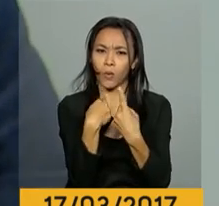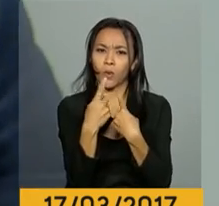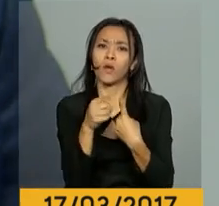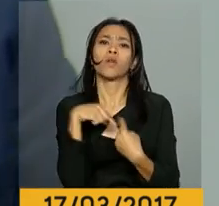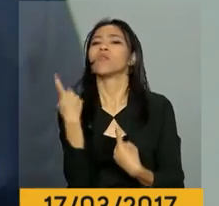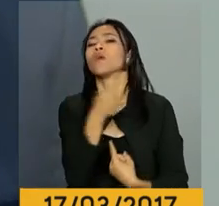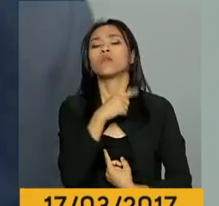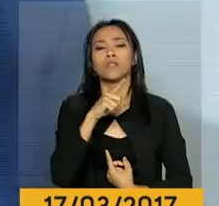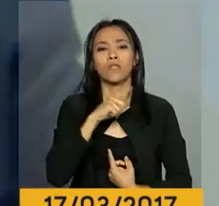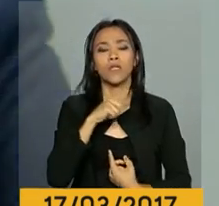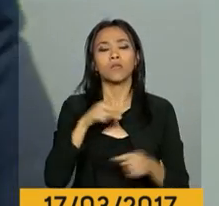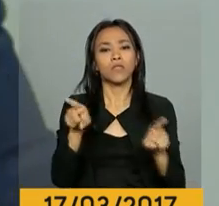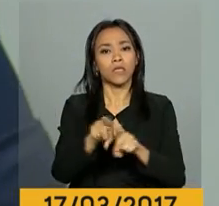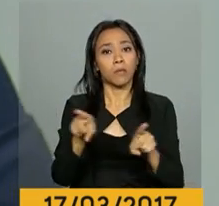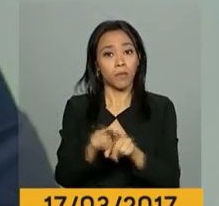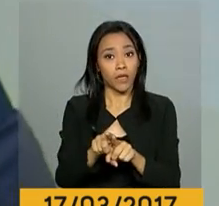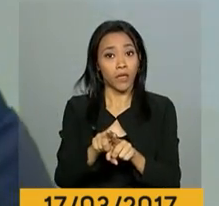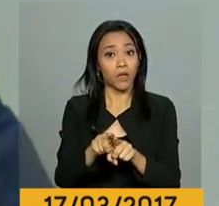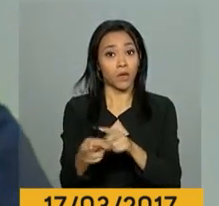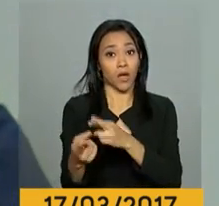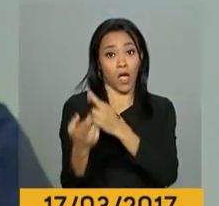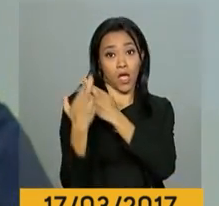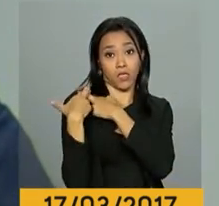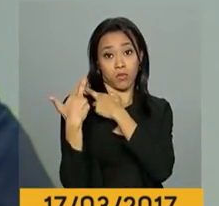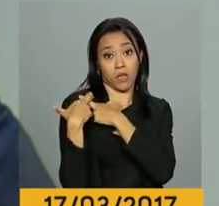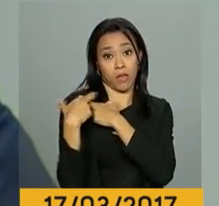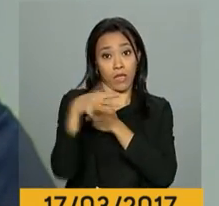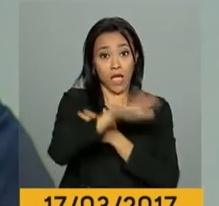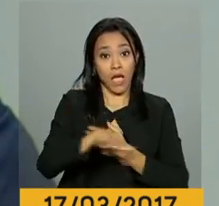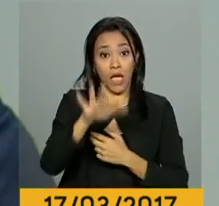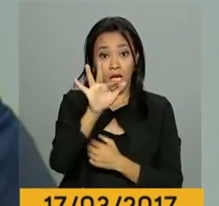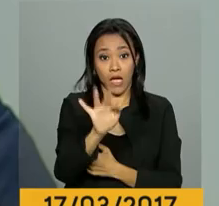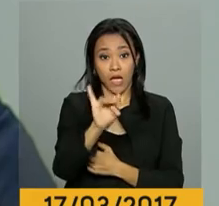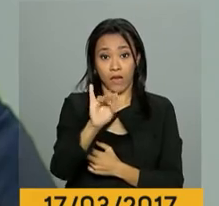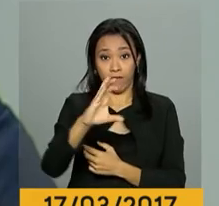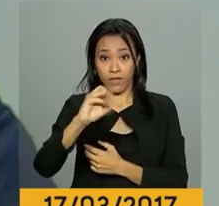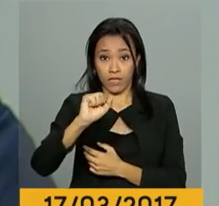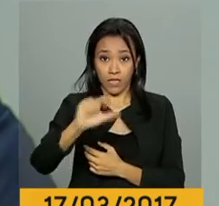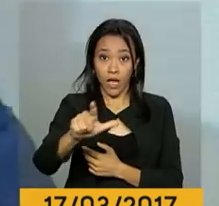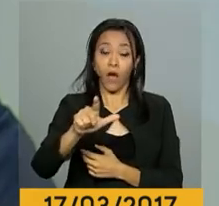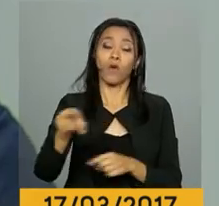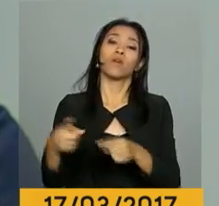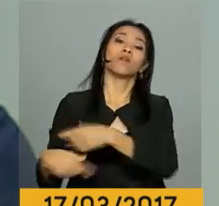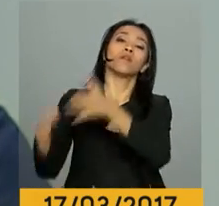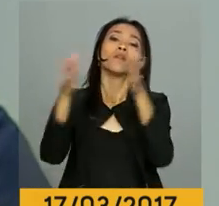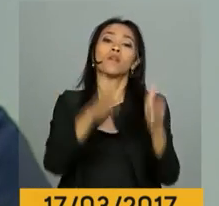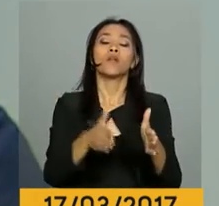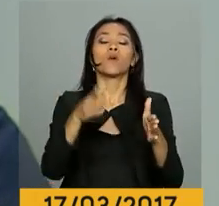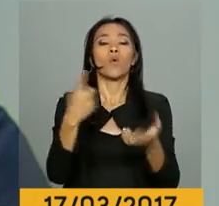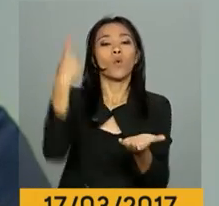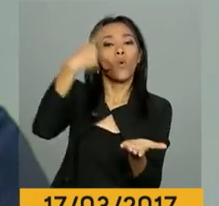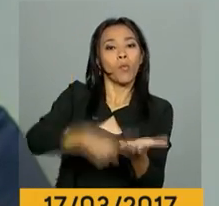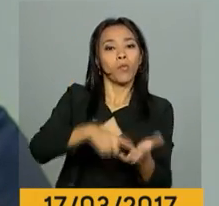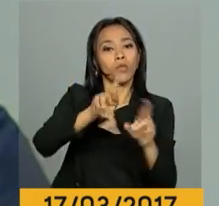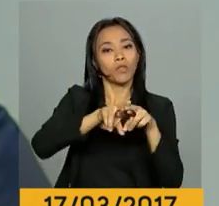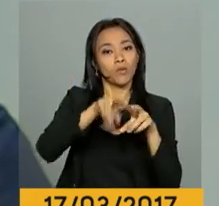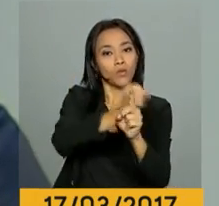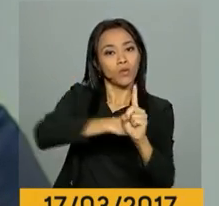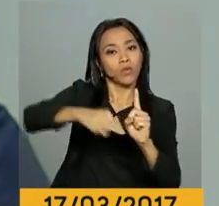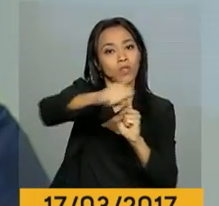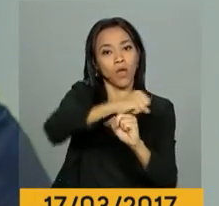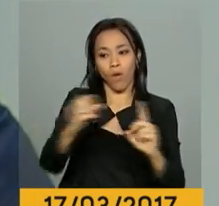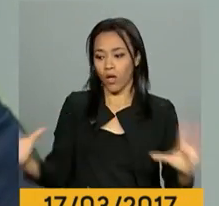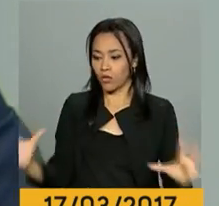também esses temas da responsabilidade fiscal de um lado com a responsabilidade social de outro lado, porque elas se